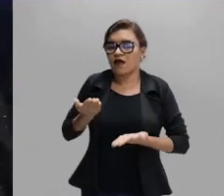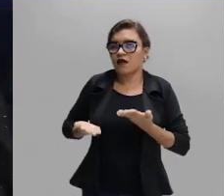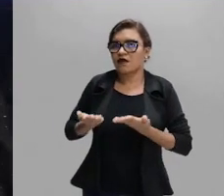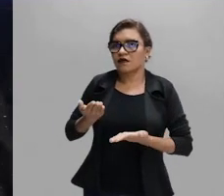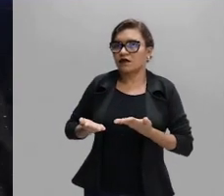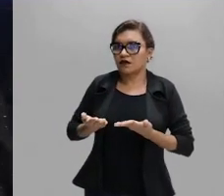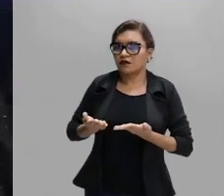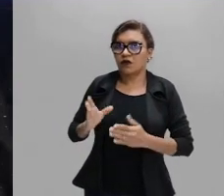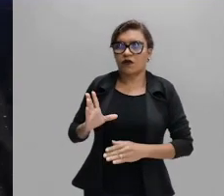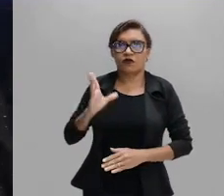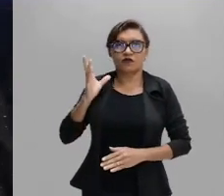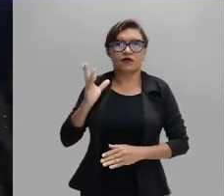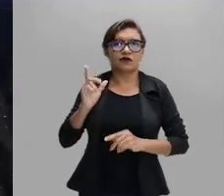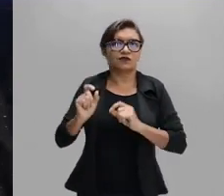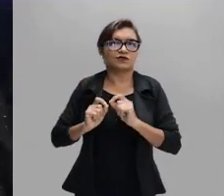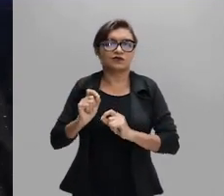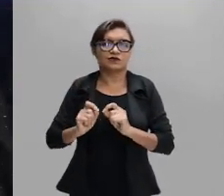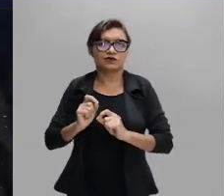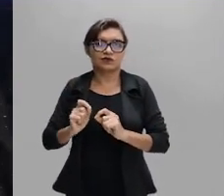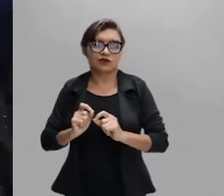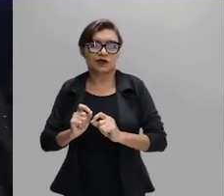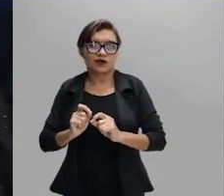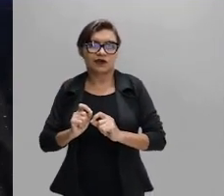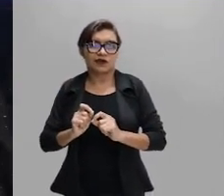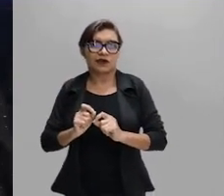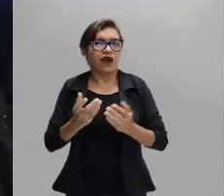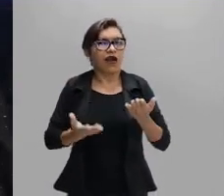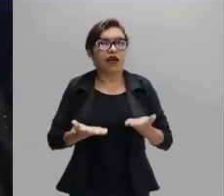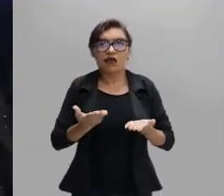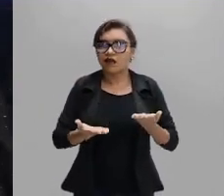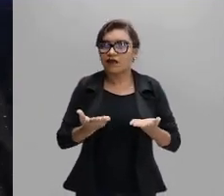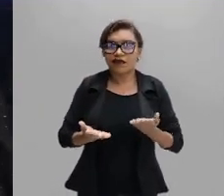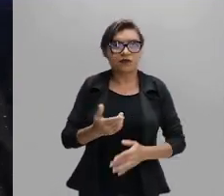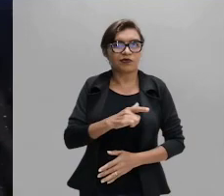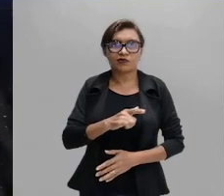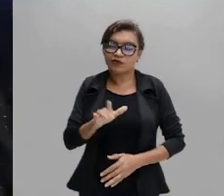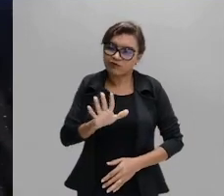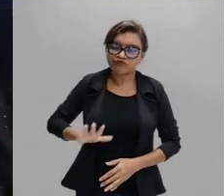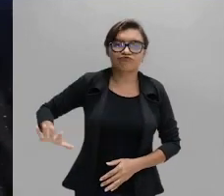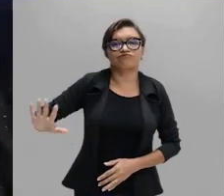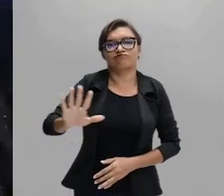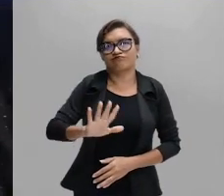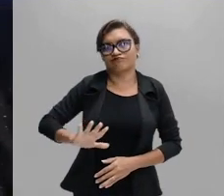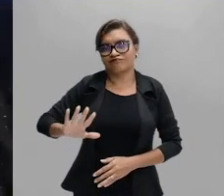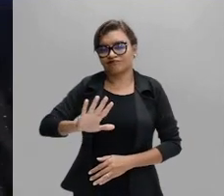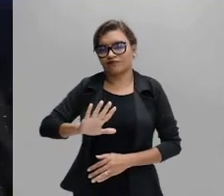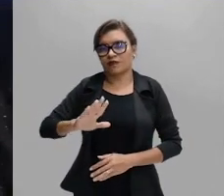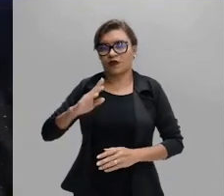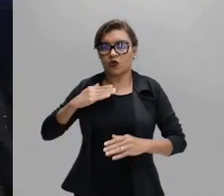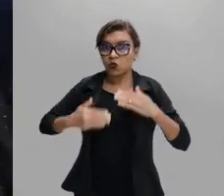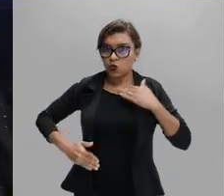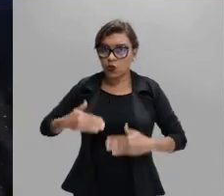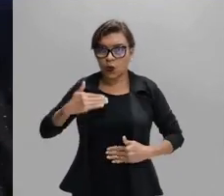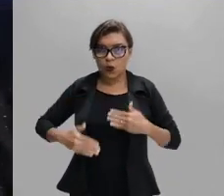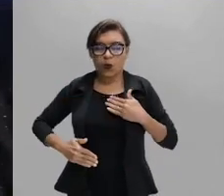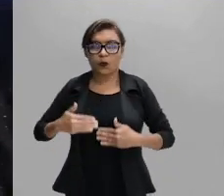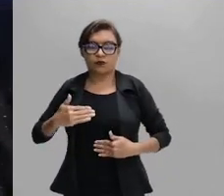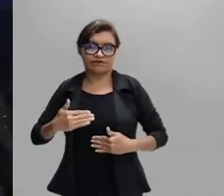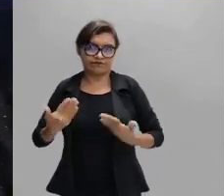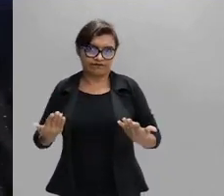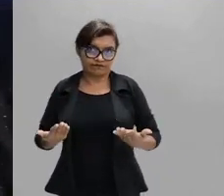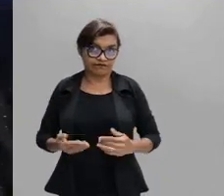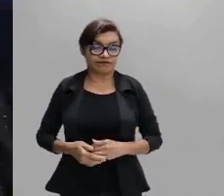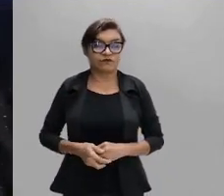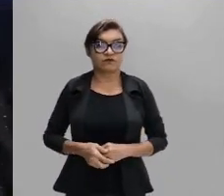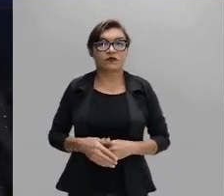vai acontecer? Vai ocasionar um desequilíbrio geral, total. Então, lá eu falei